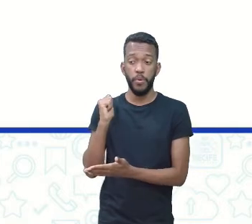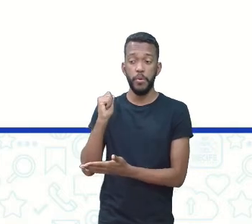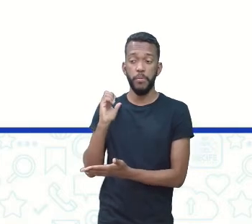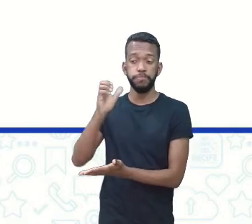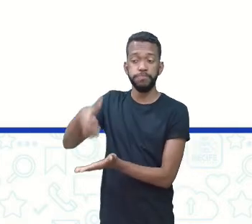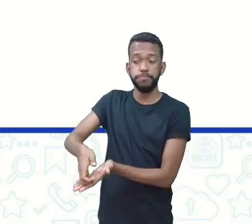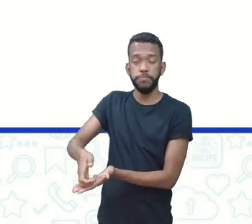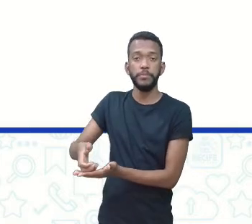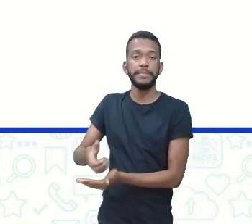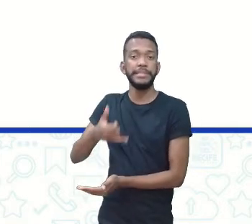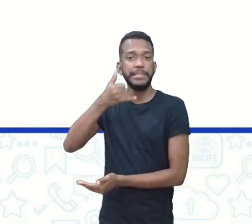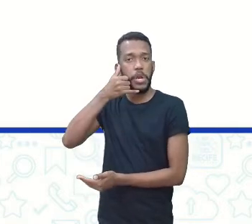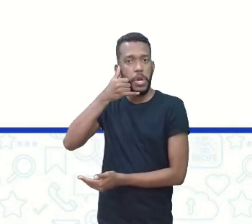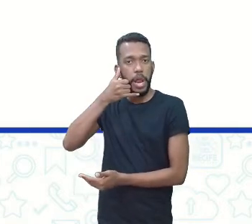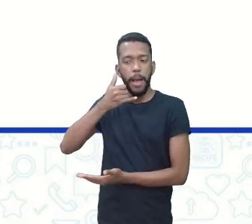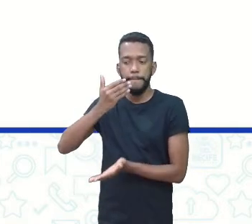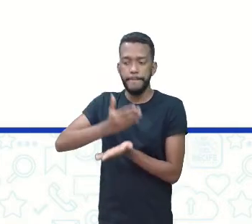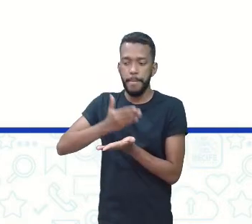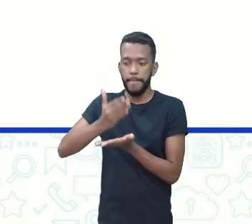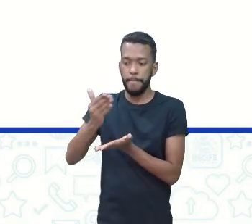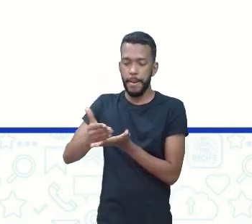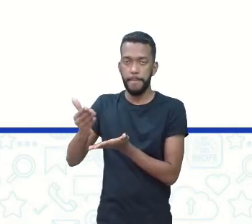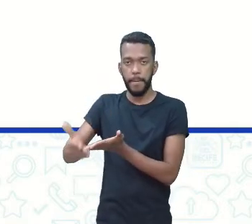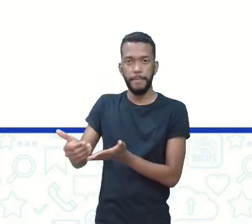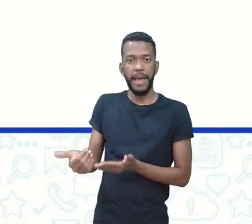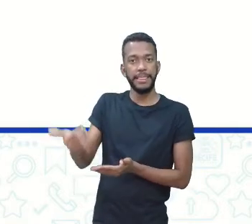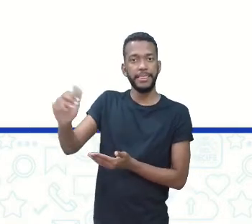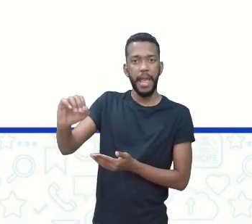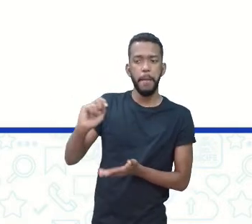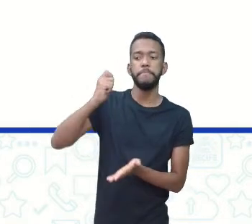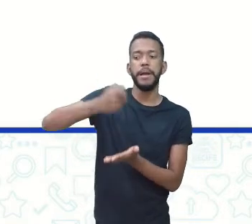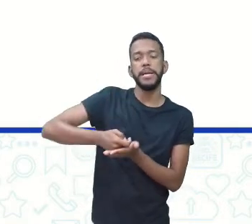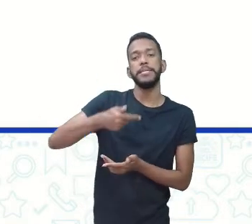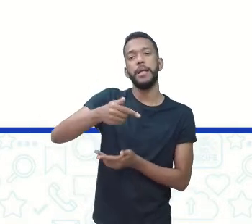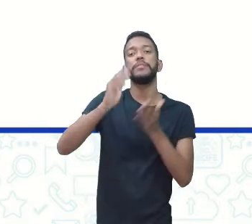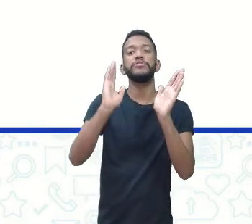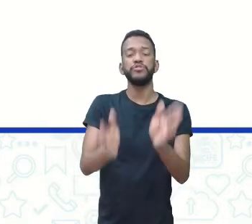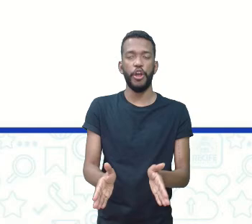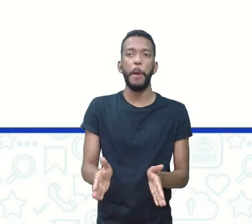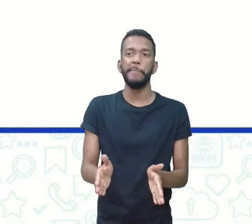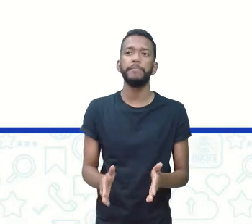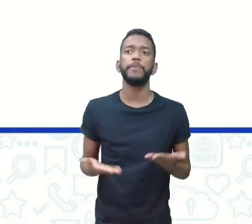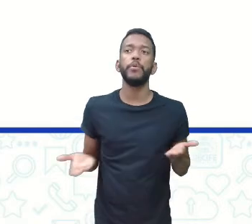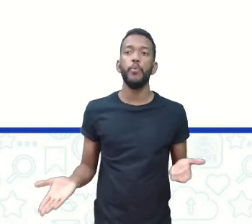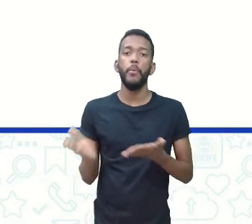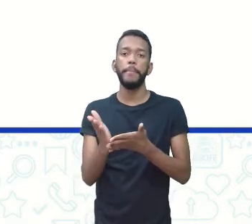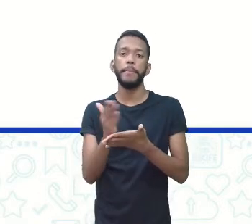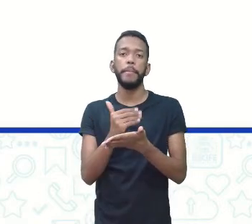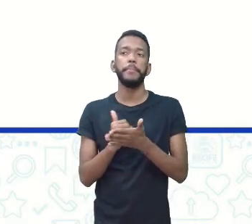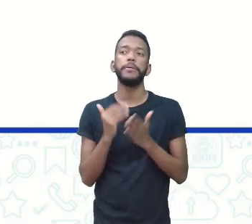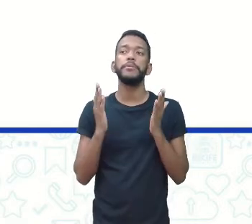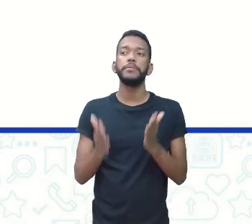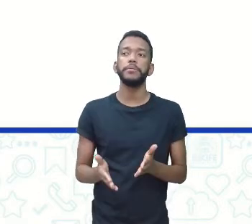10 parcelas. Qual a fração representa o valor já pago? Então, observa, eu comprei um telefone